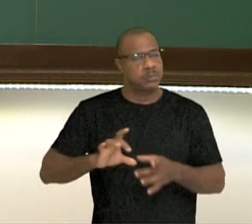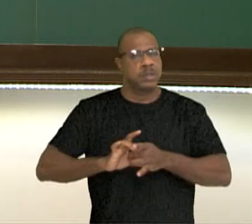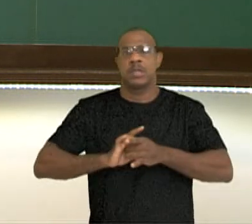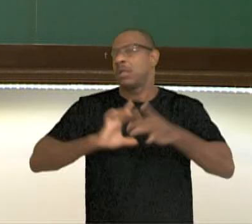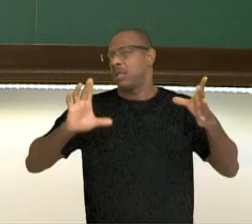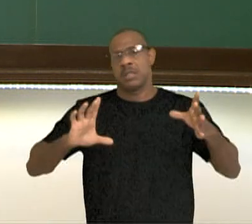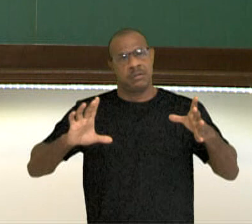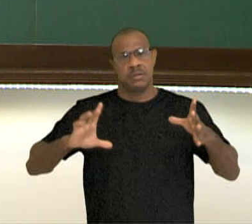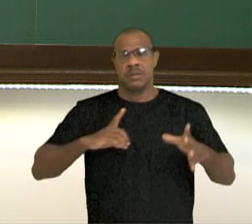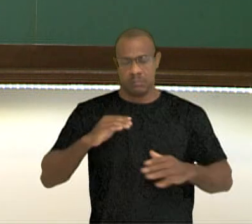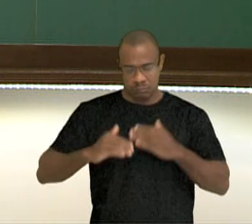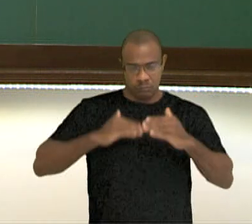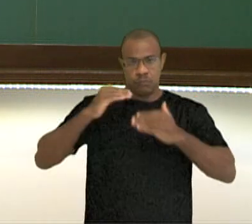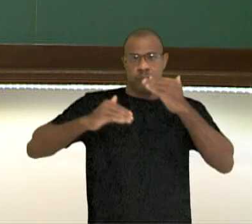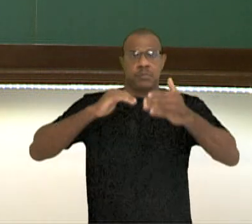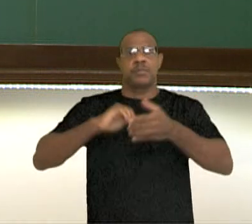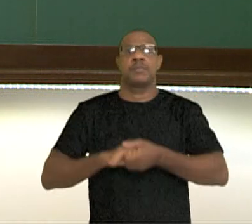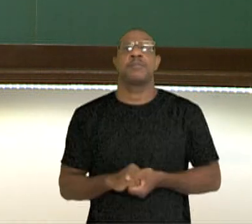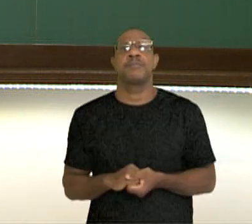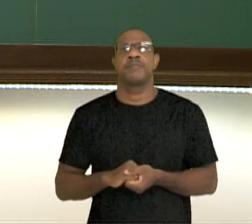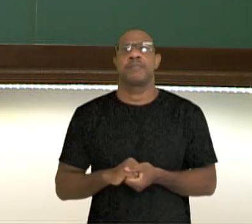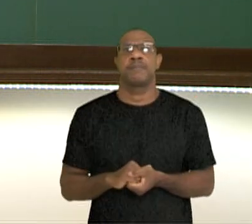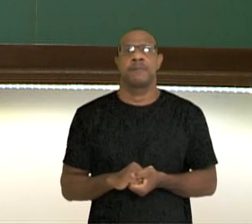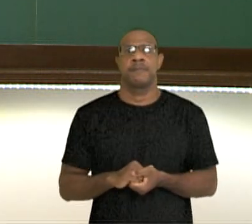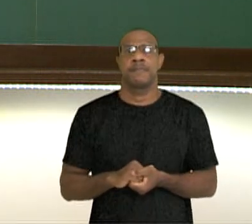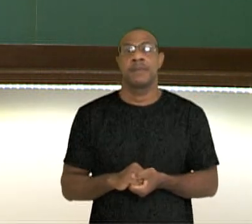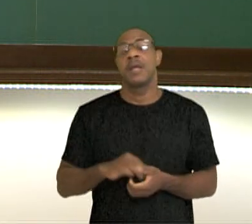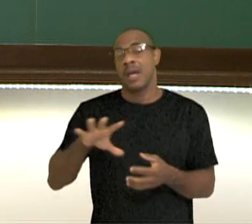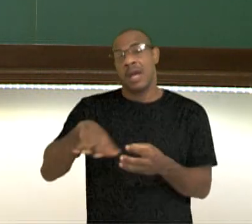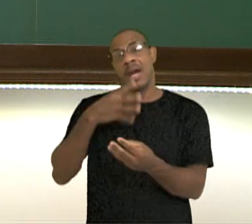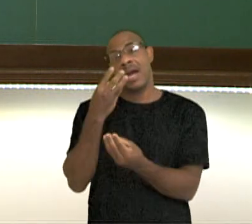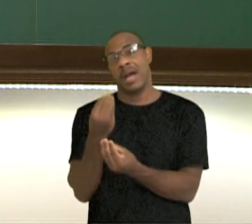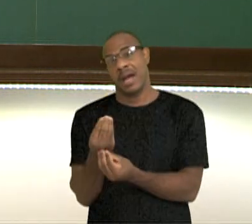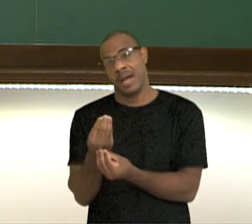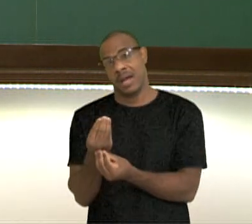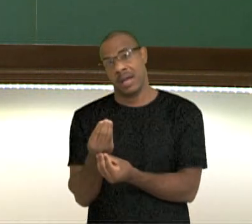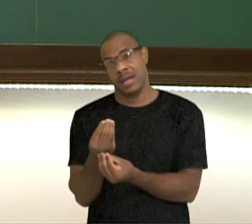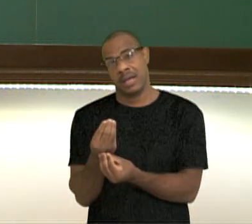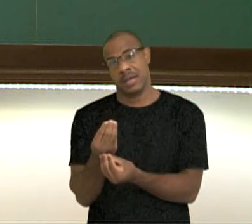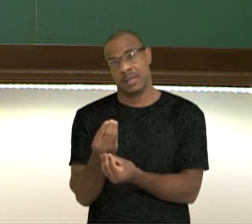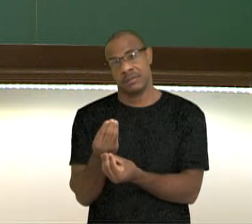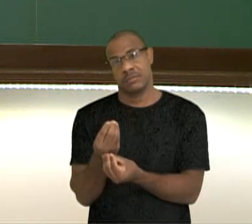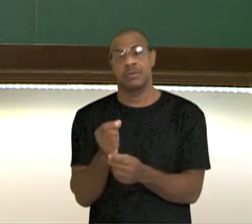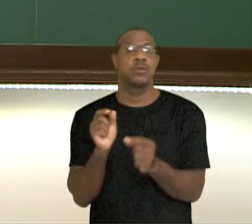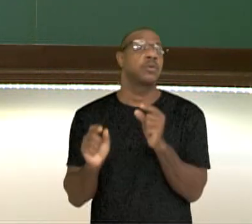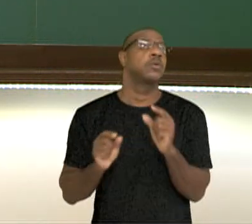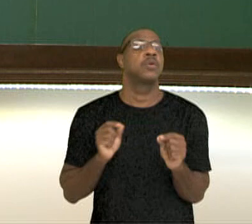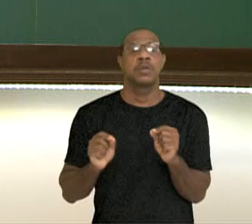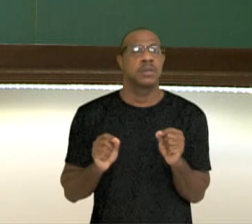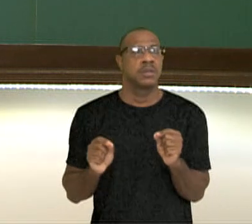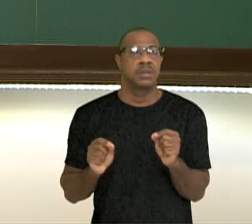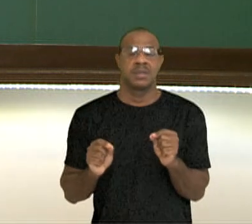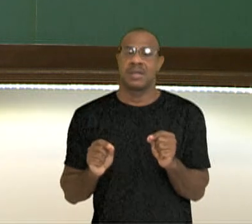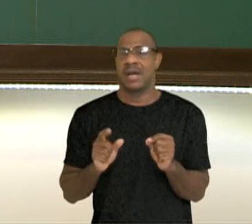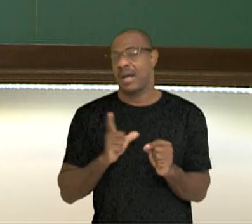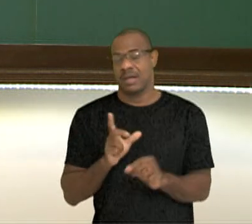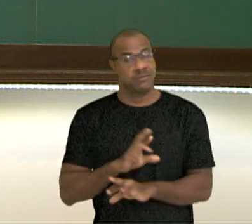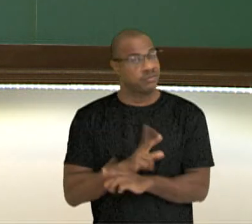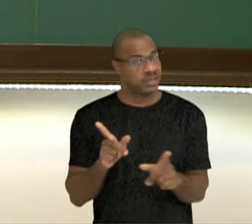nosso desenvolvimento. A arte não poderia, com ela não poderia ser